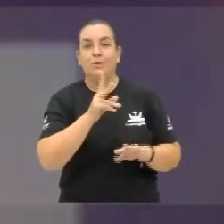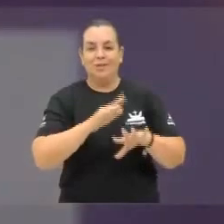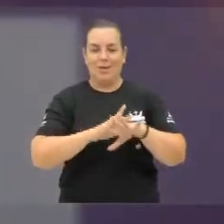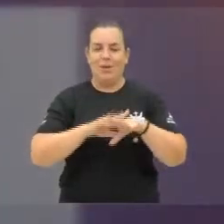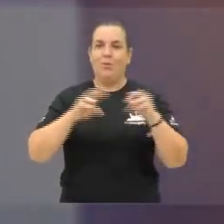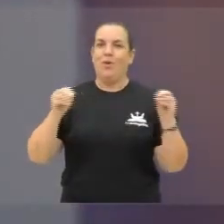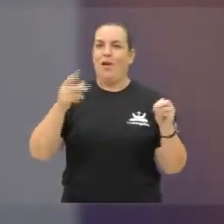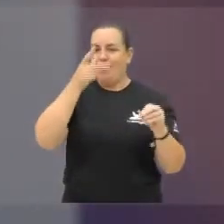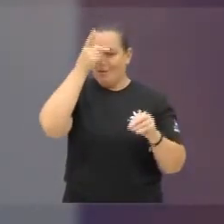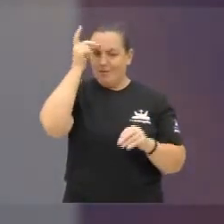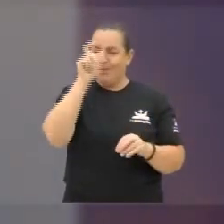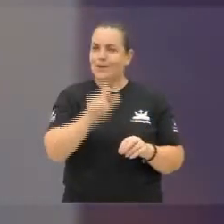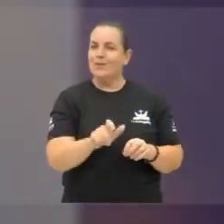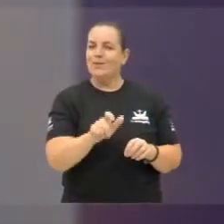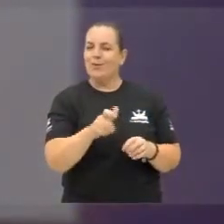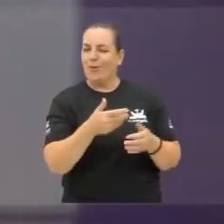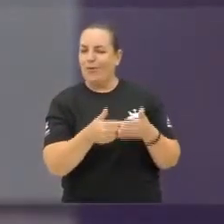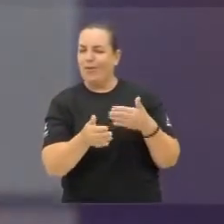pessoas.